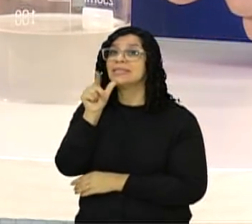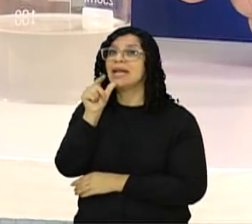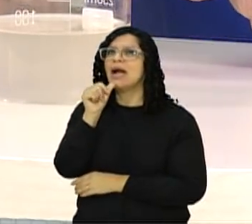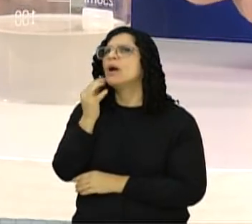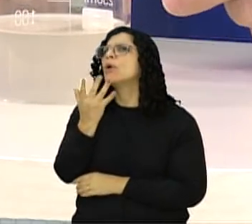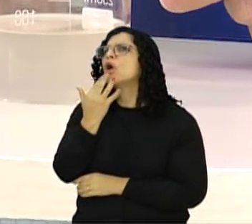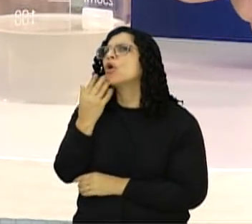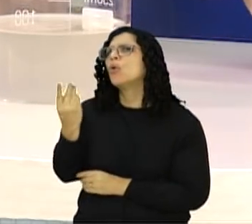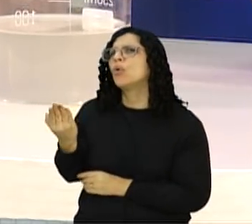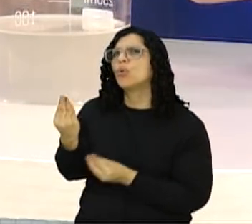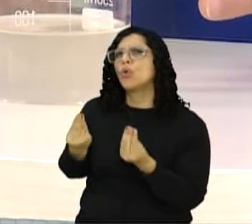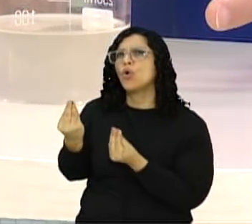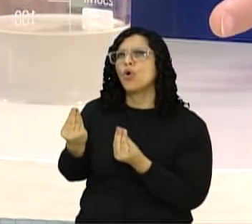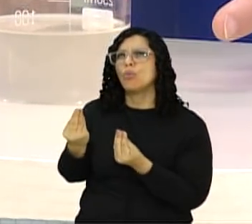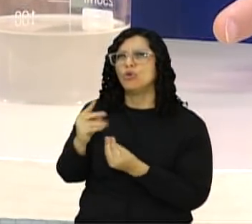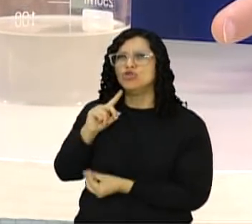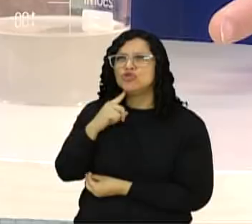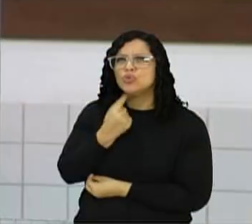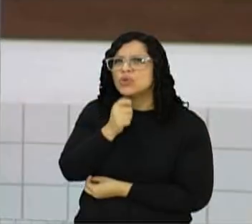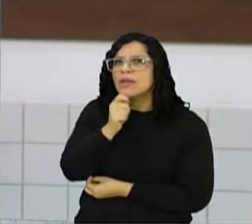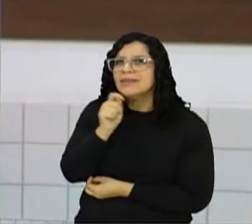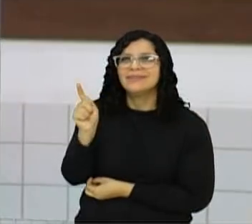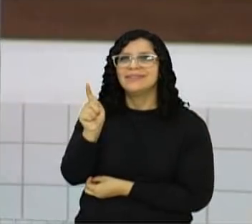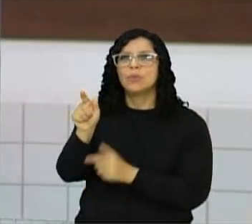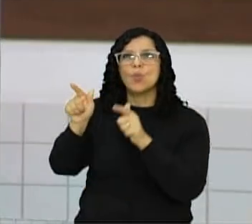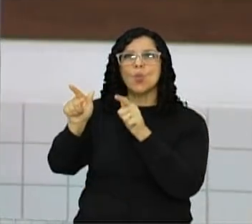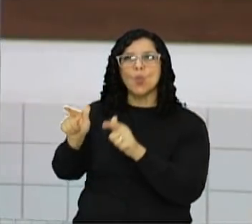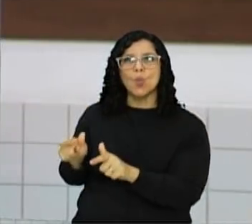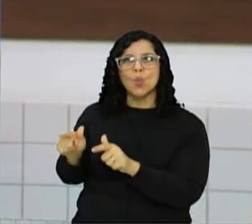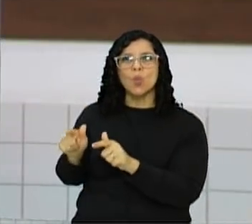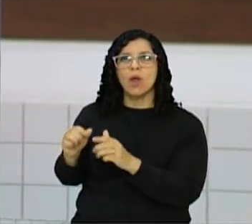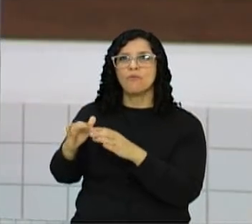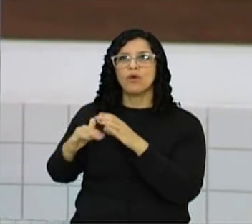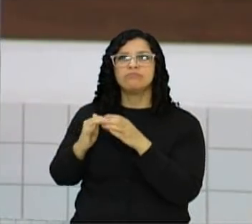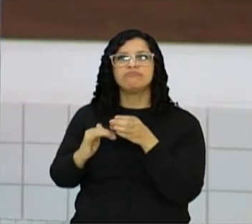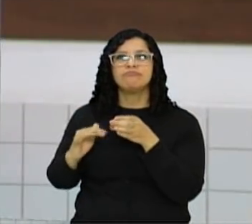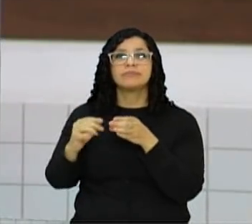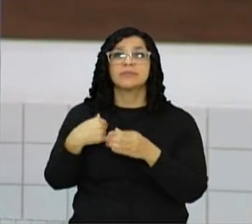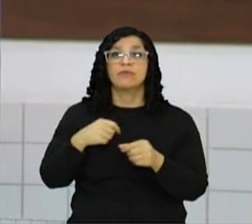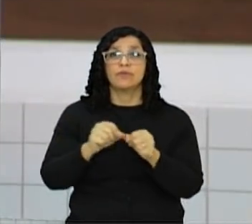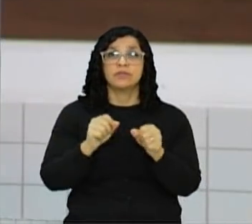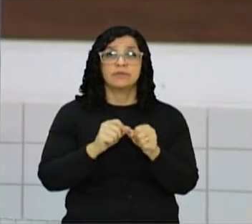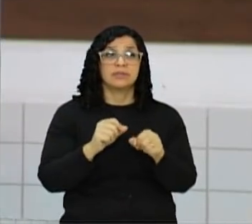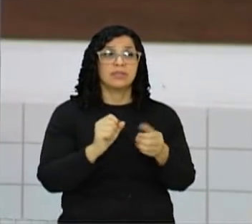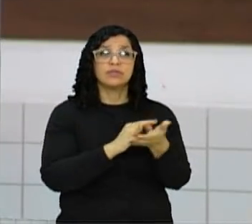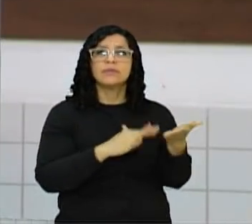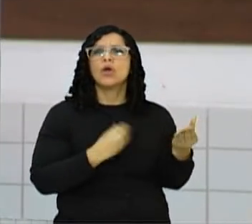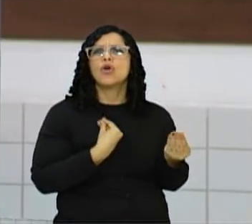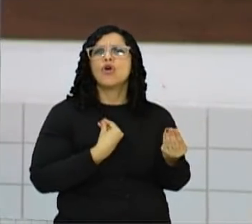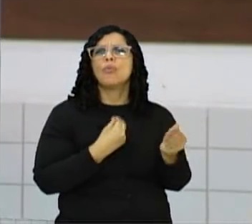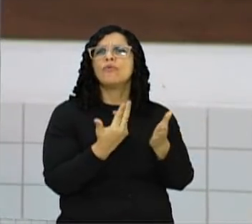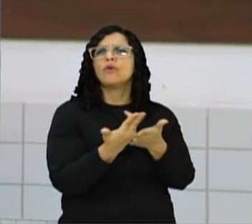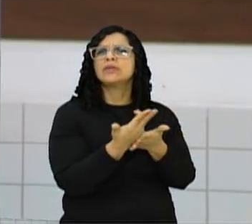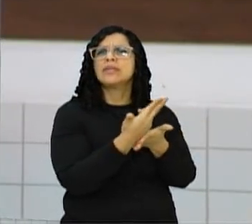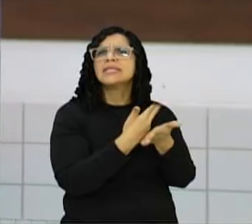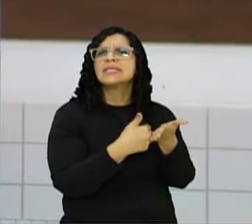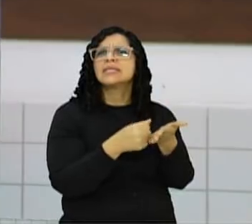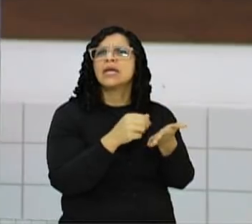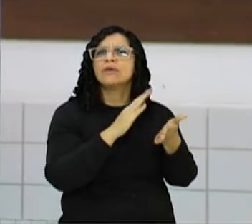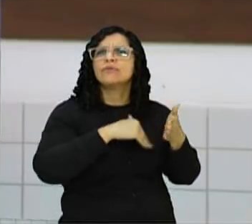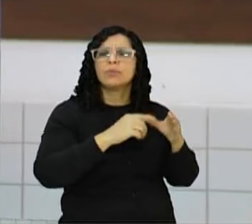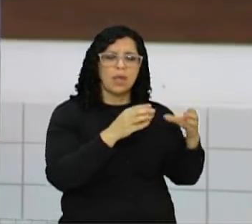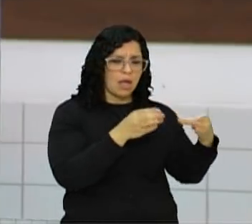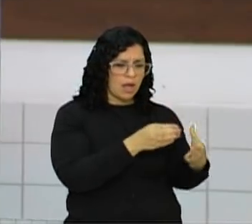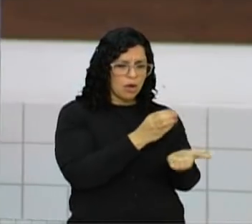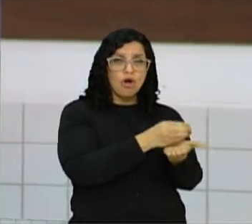olha a coloração que ela se apresenta. Então, se eu fosse fazer essa atividade, como que eu ia representar este